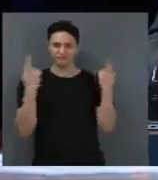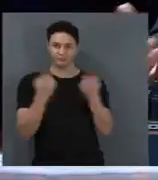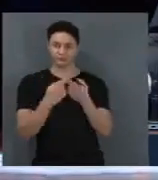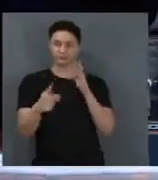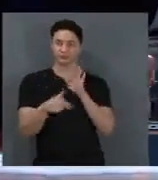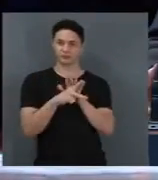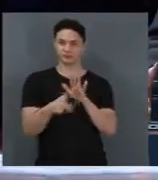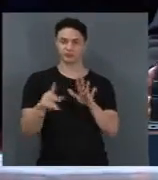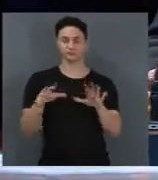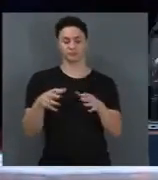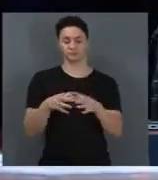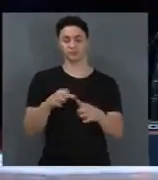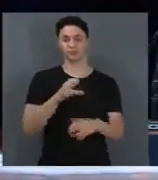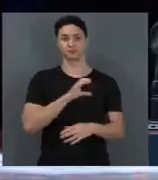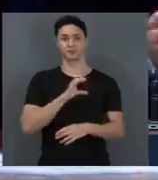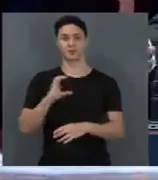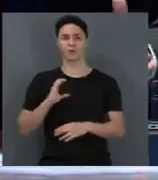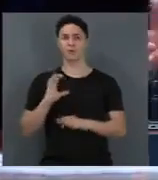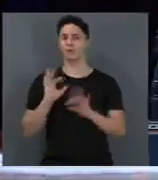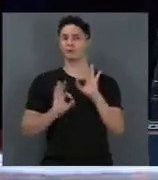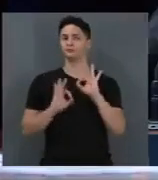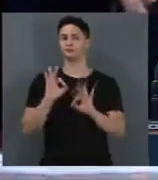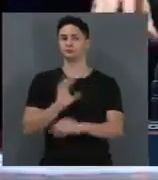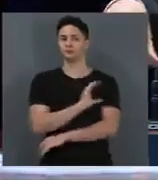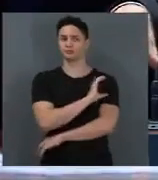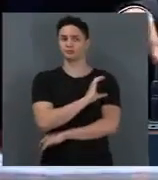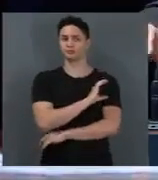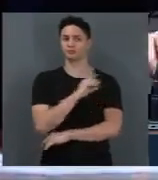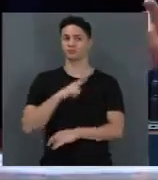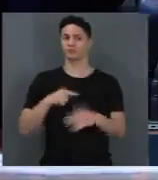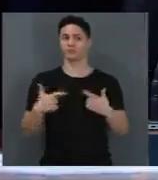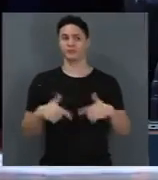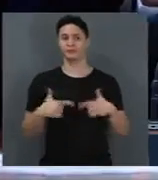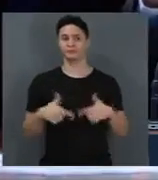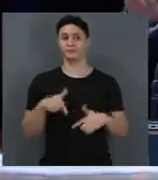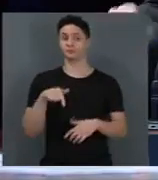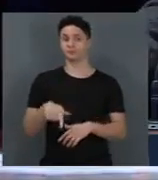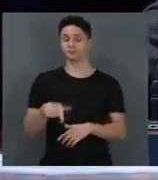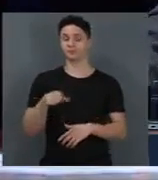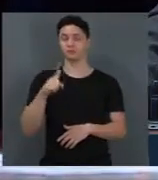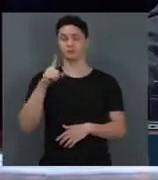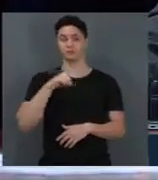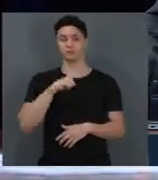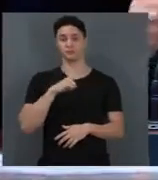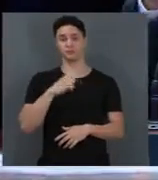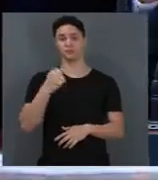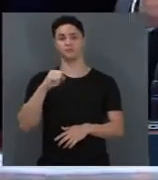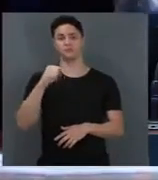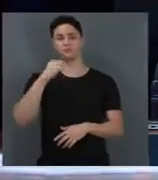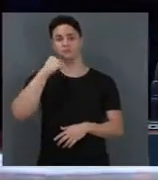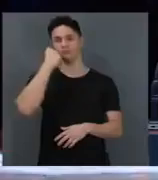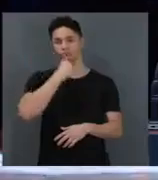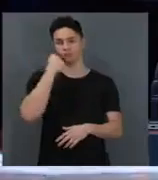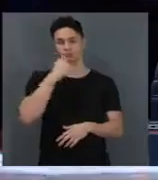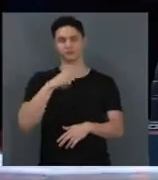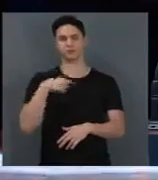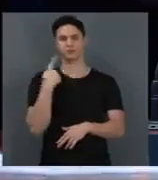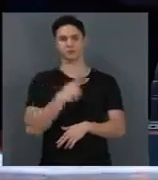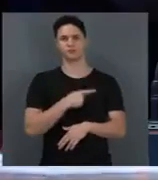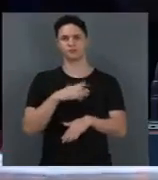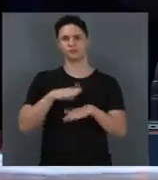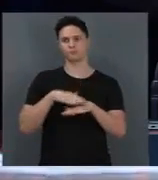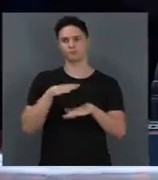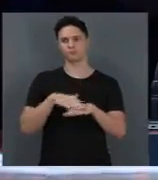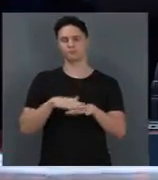uma comissão que está coordenando os trabalhos aqui no Senado. São 8 senadores, realizamos